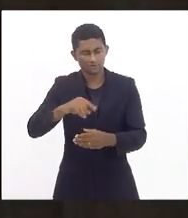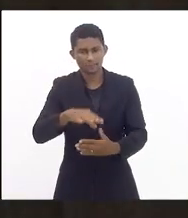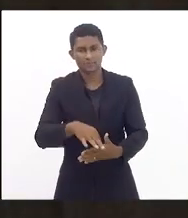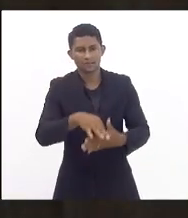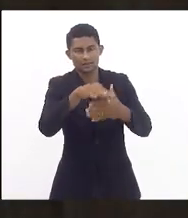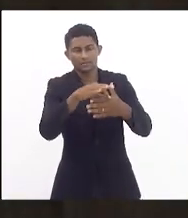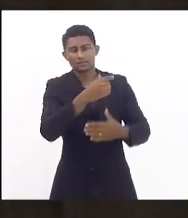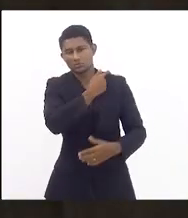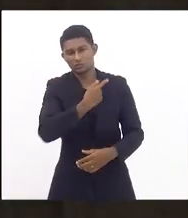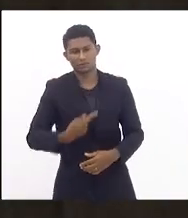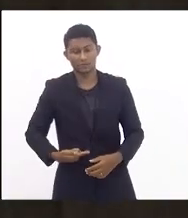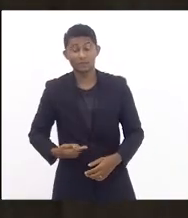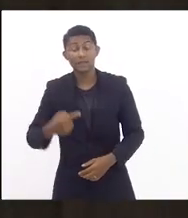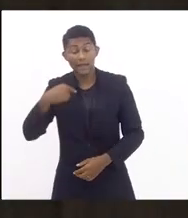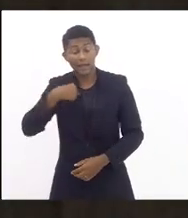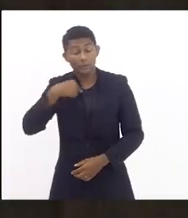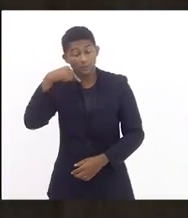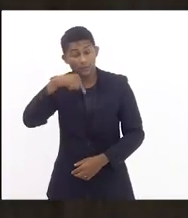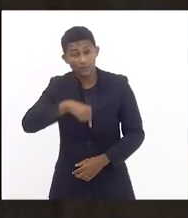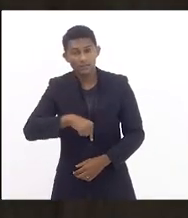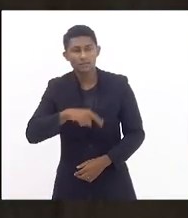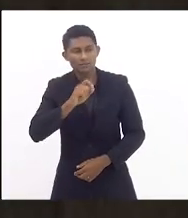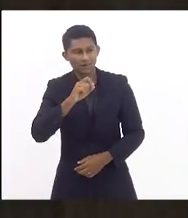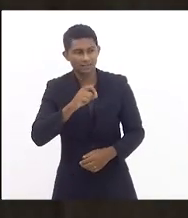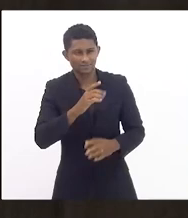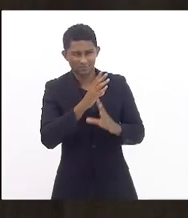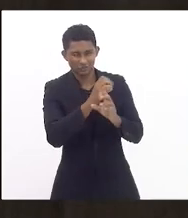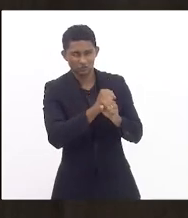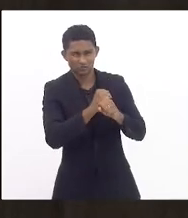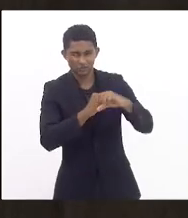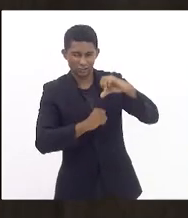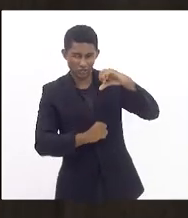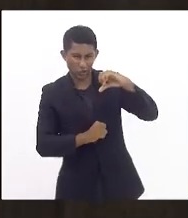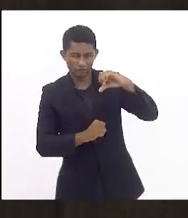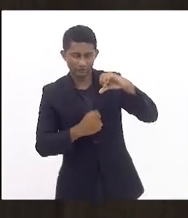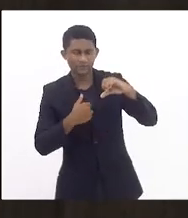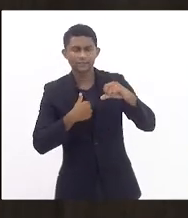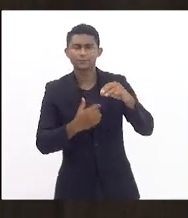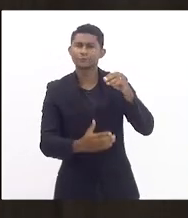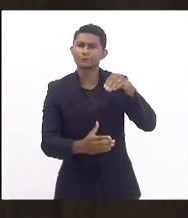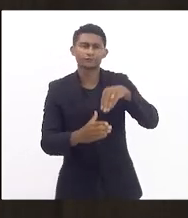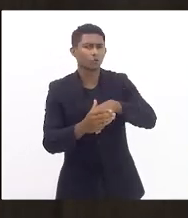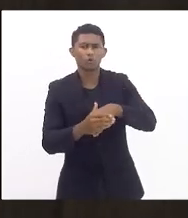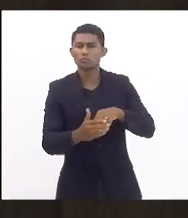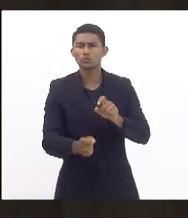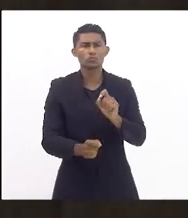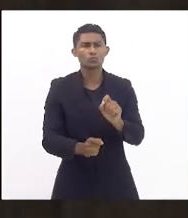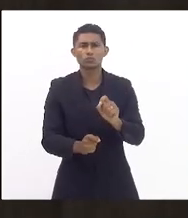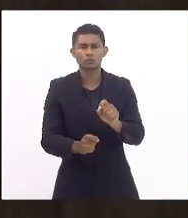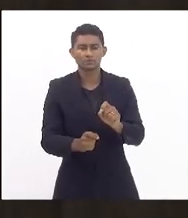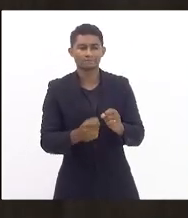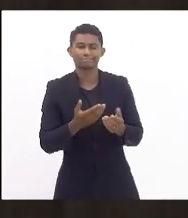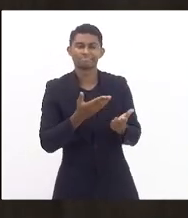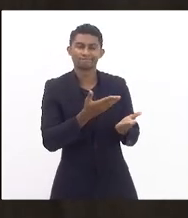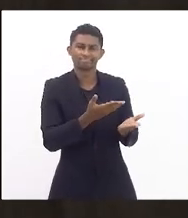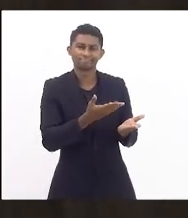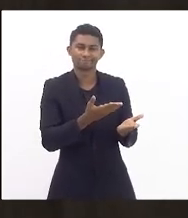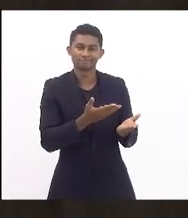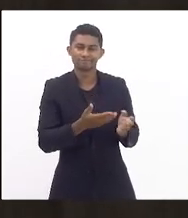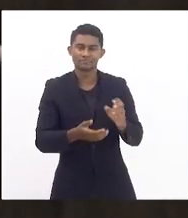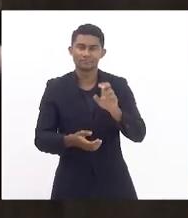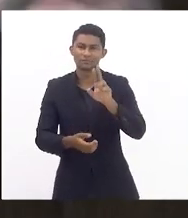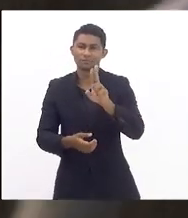Eu tive entre os 9 que votaram contra a extinção